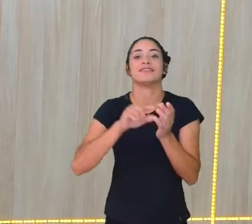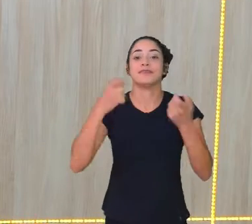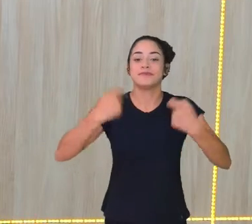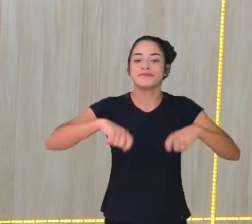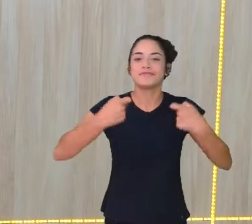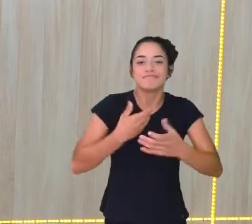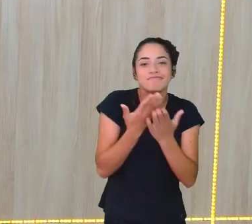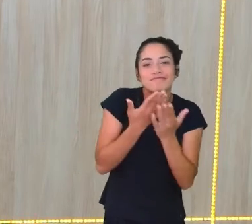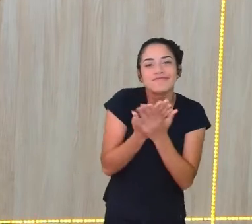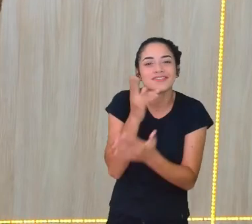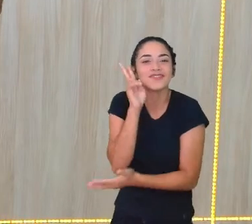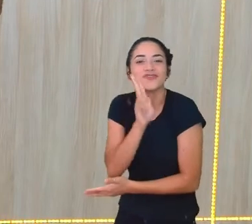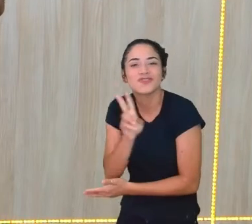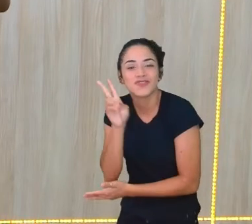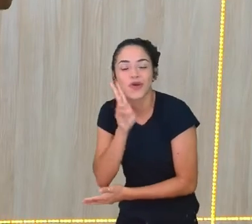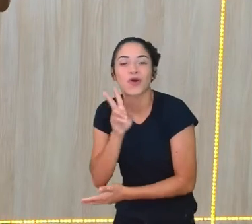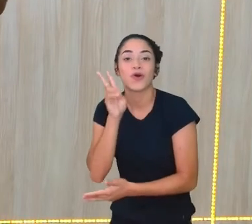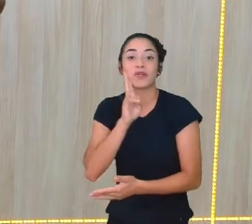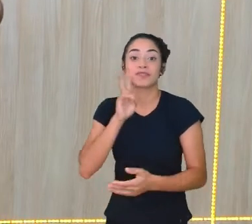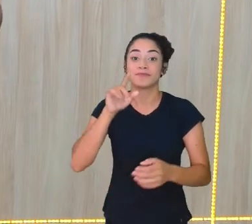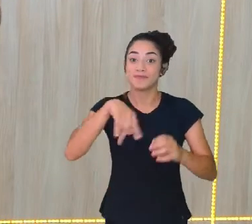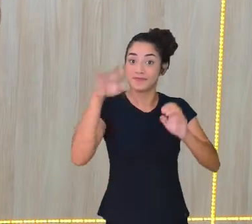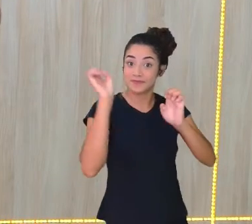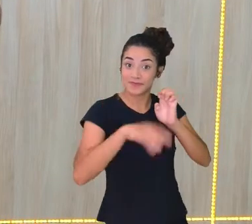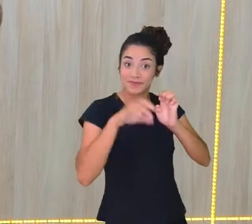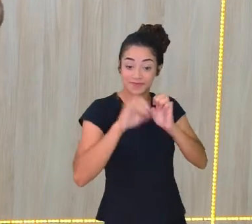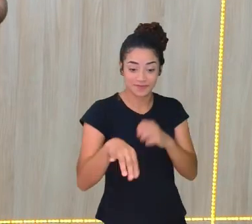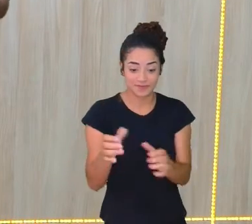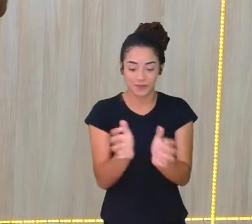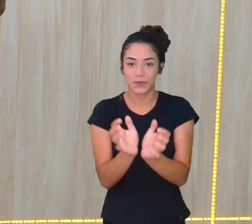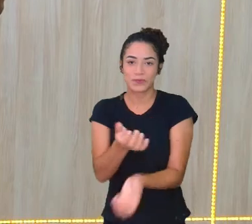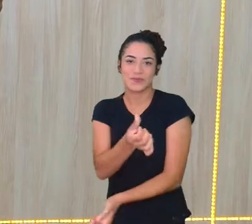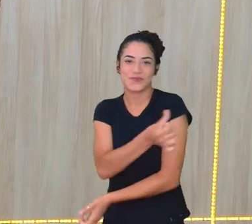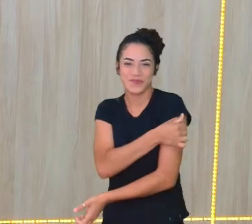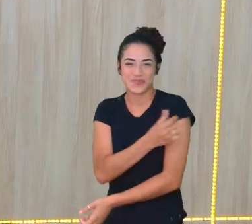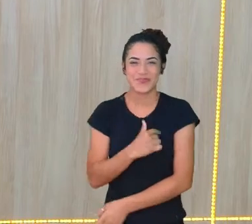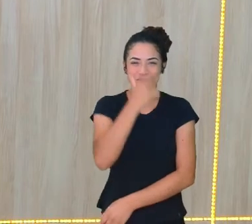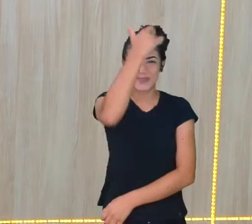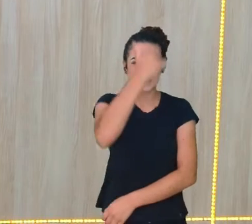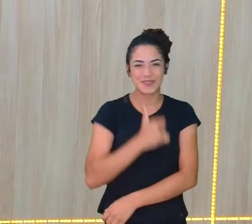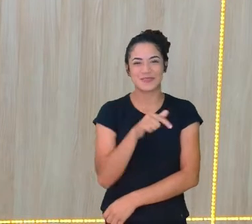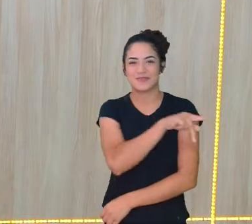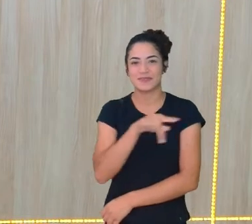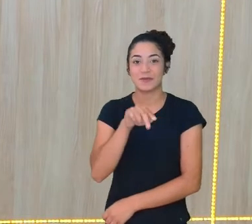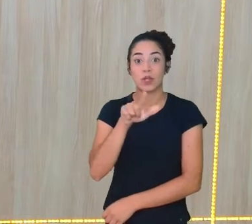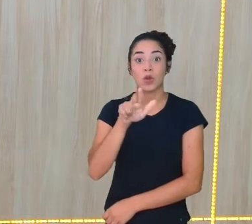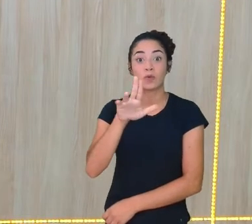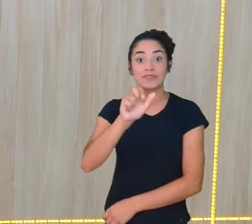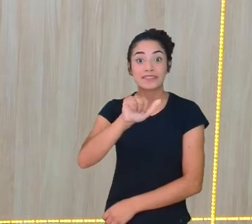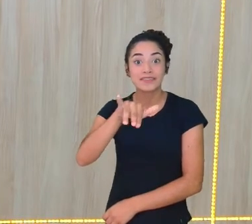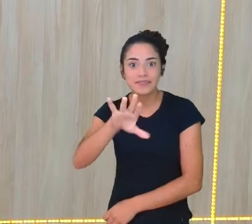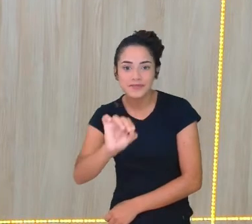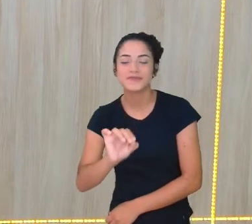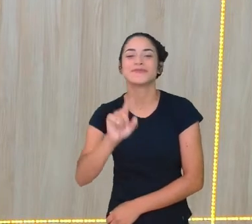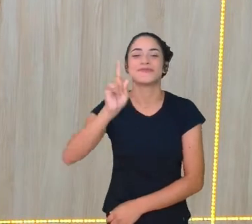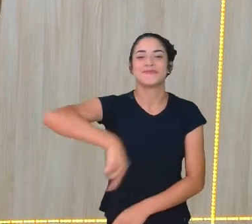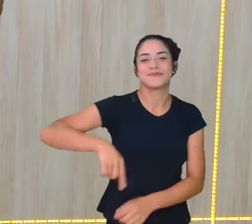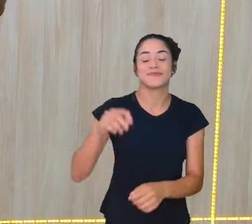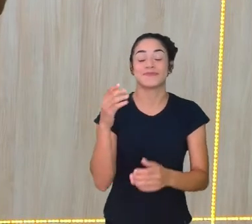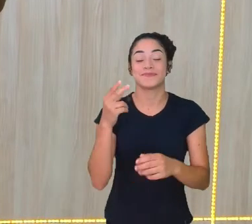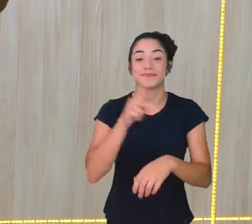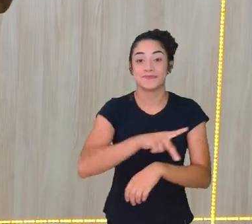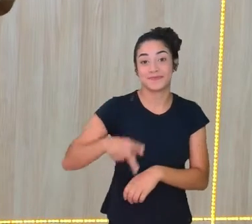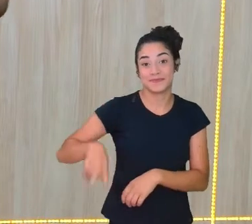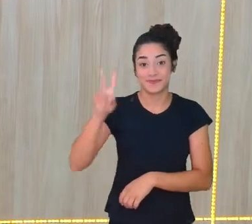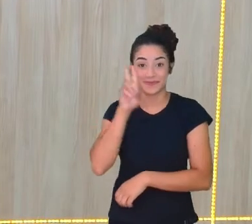de História do Educa Recife, para as turminhas do sexto ano. Eu sou o professor Luciano Júnior, professor de História, e